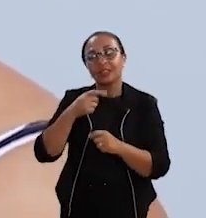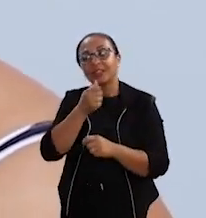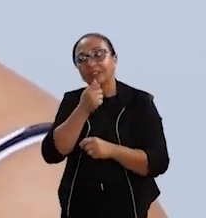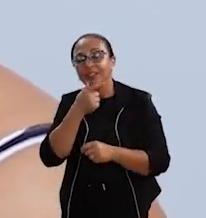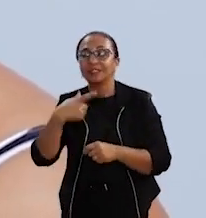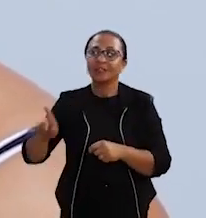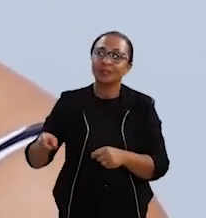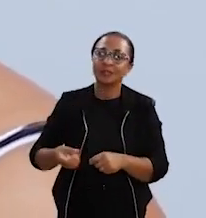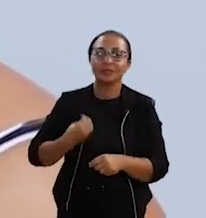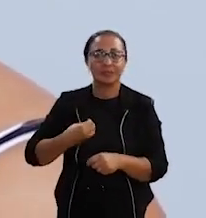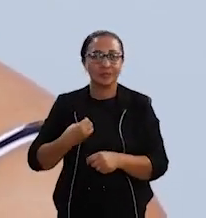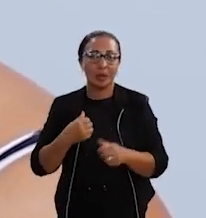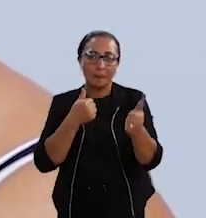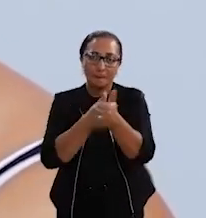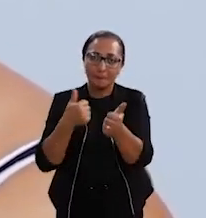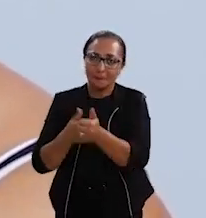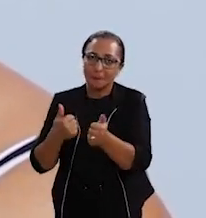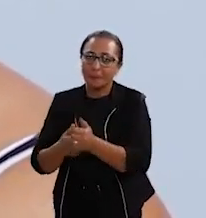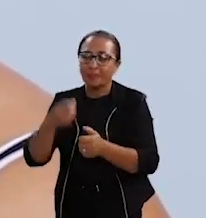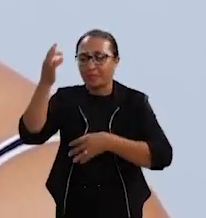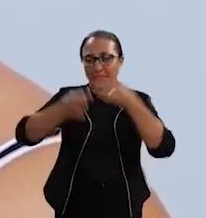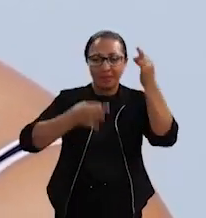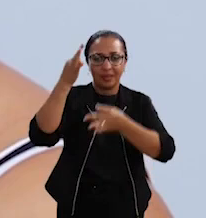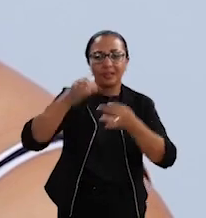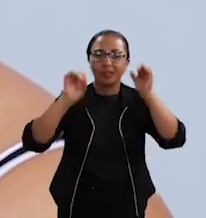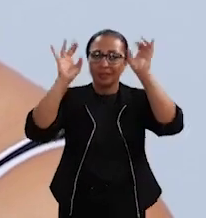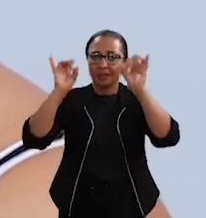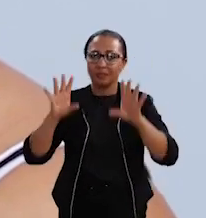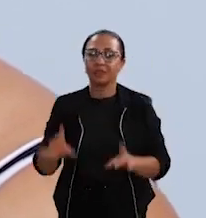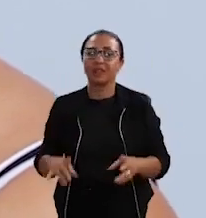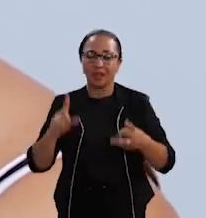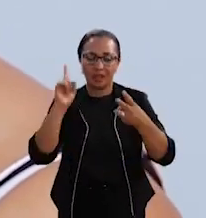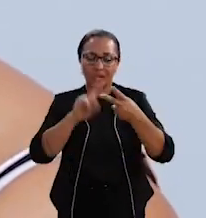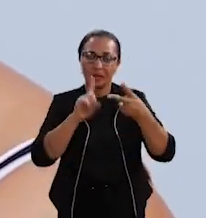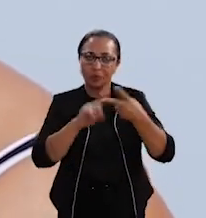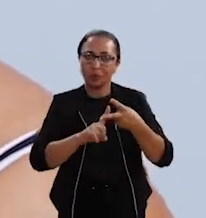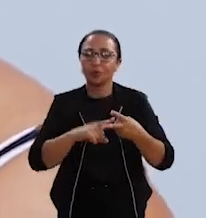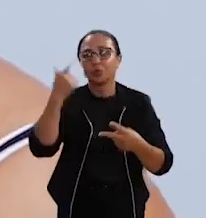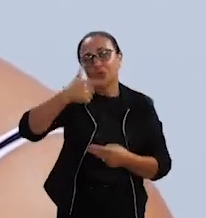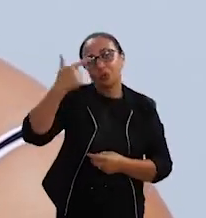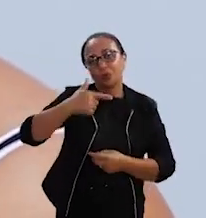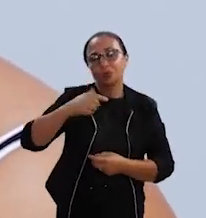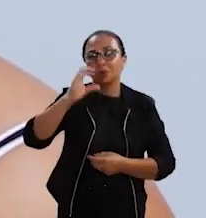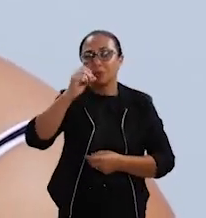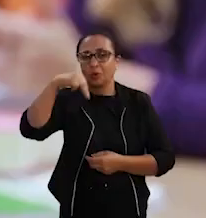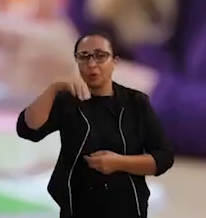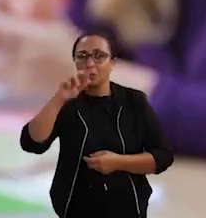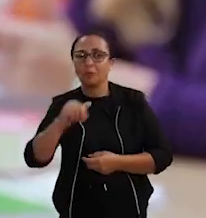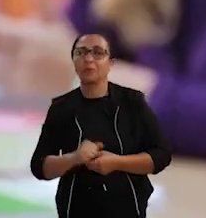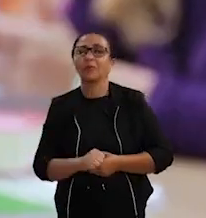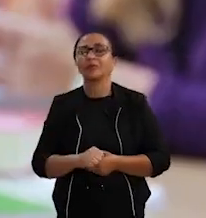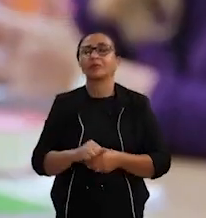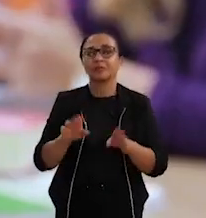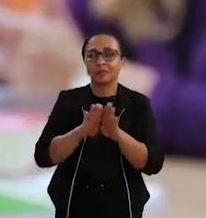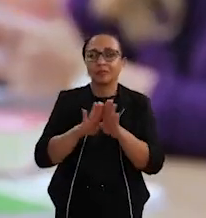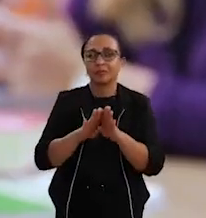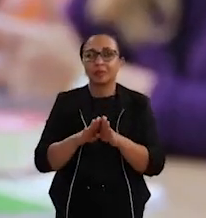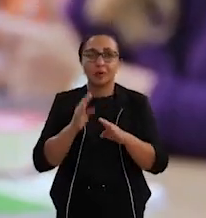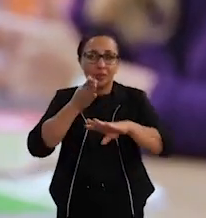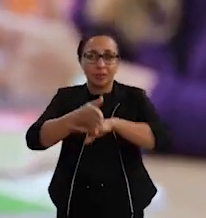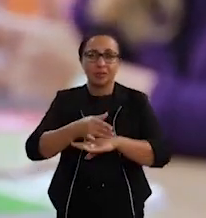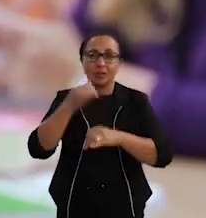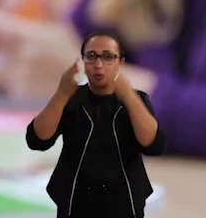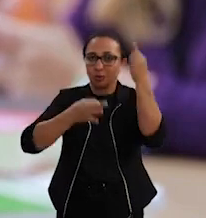gente ainda vai estar próximo do Juizado Especial, né, a segunda comarca de Juazeiro do Norte. O acesso à justiça,